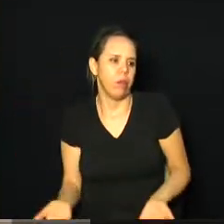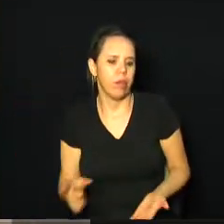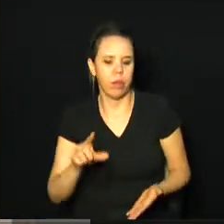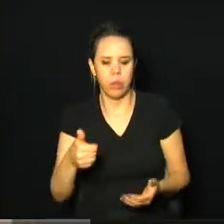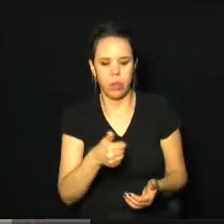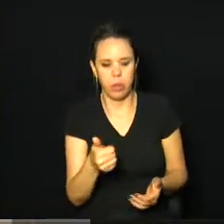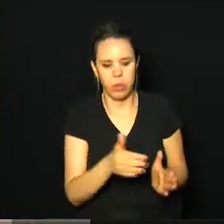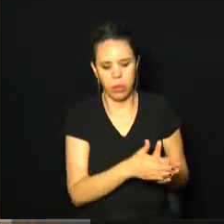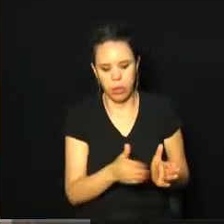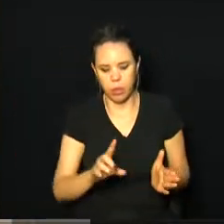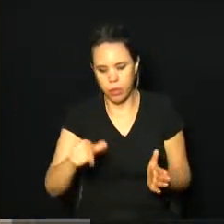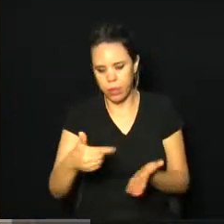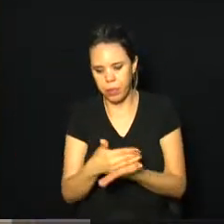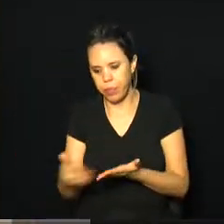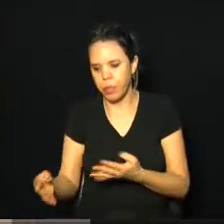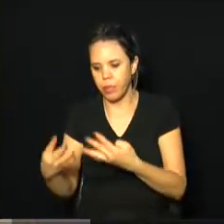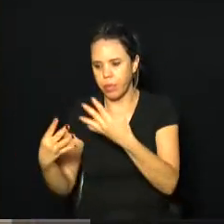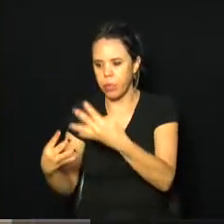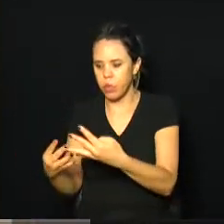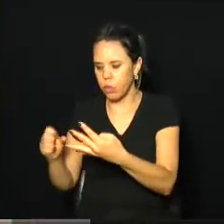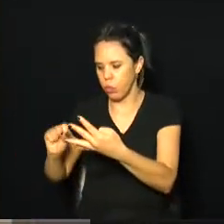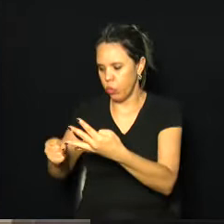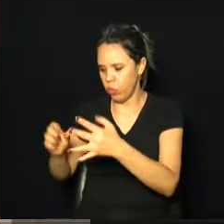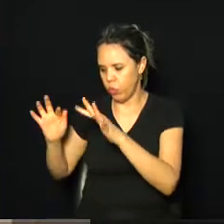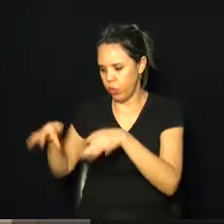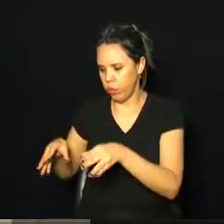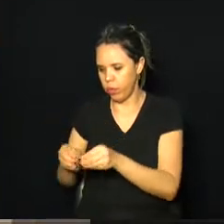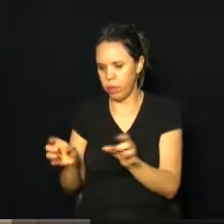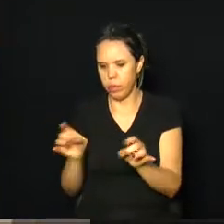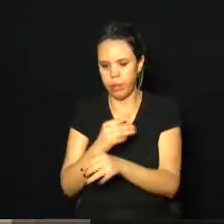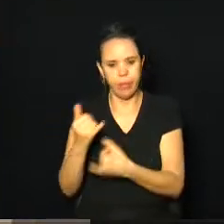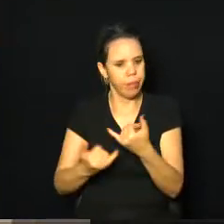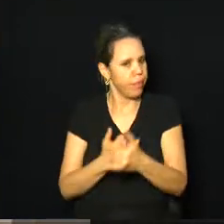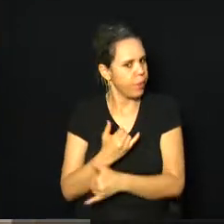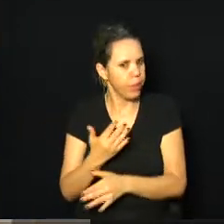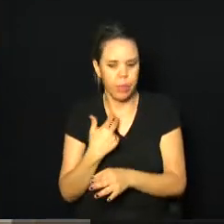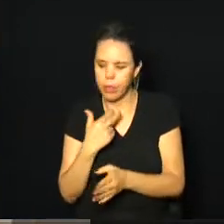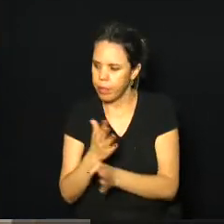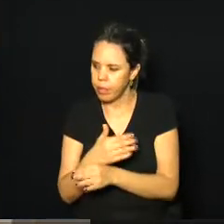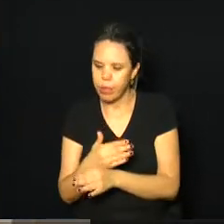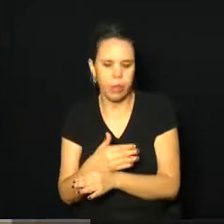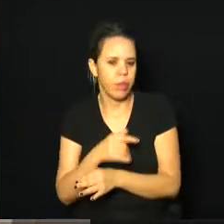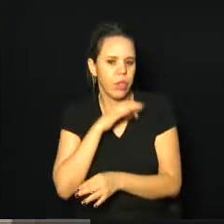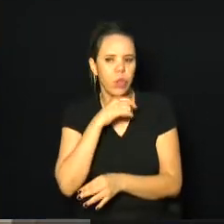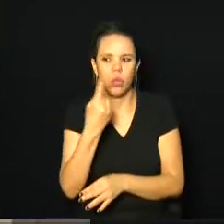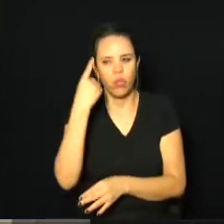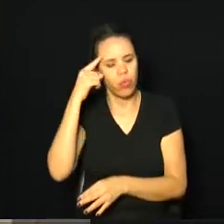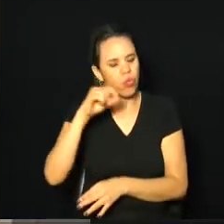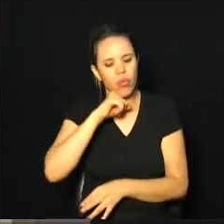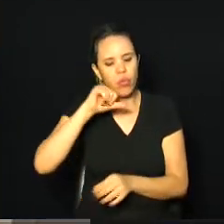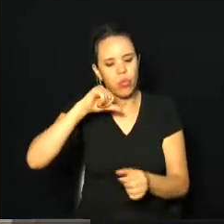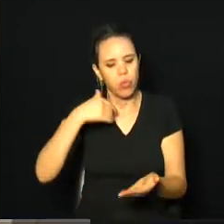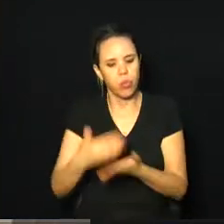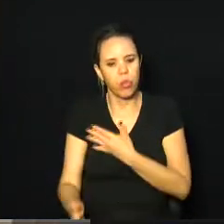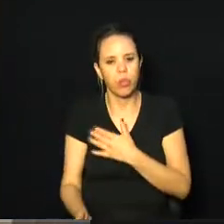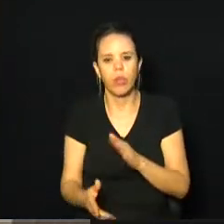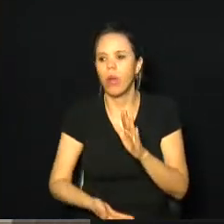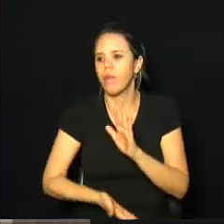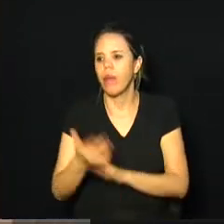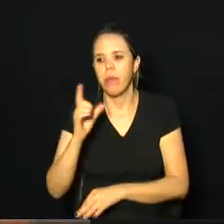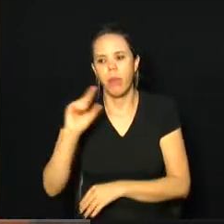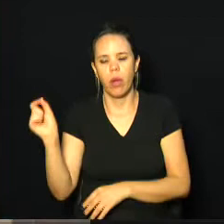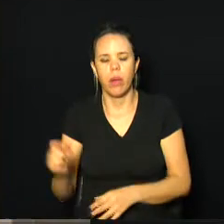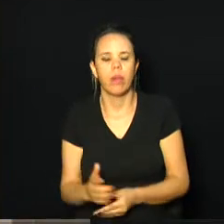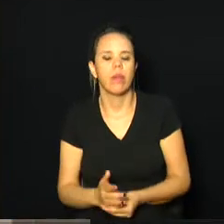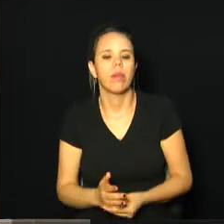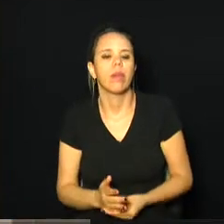Depois, ali, quando começar as quartas, oitavas, quartas de final, acabou a brincadeira, né? Você jogou mal um dia, pega a mala e vem embora.